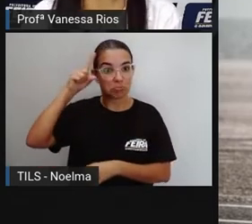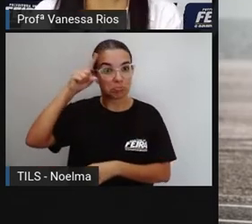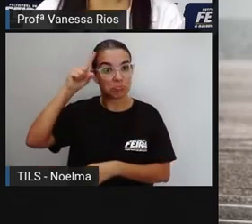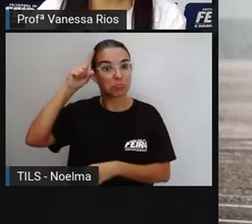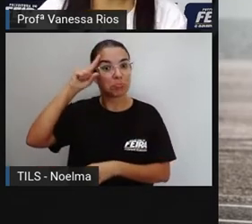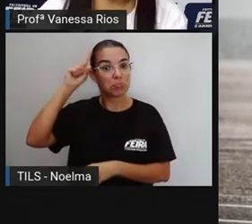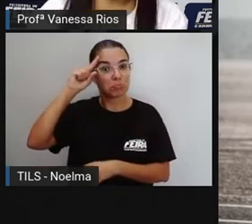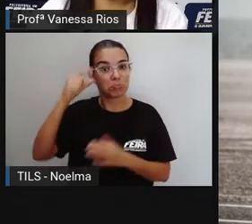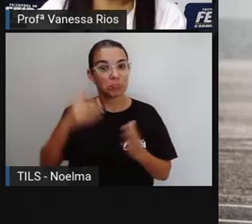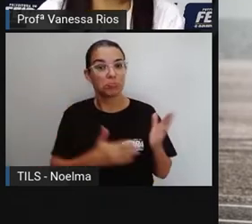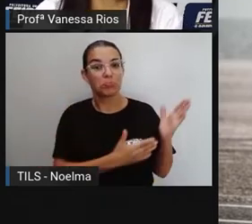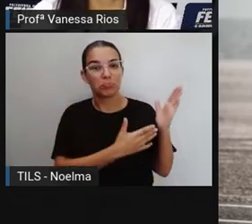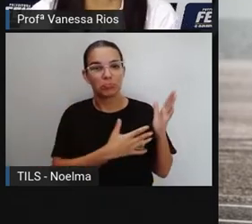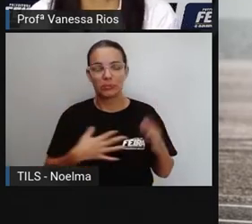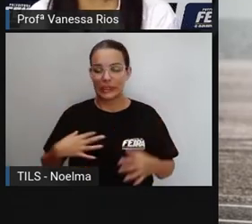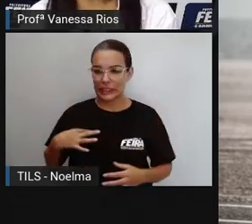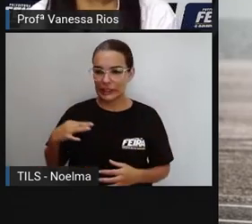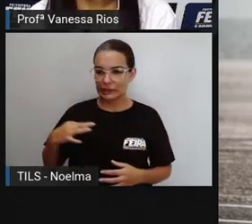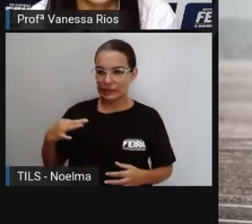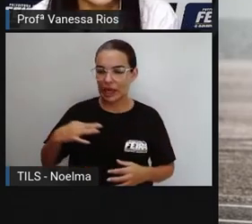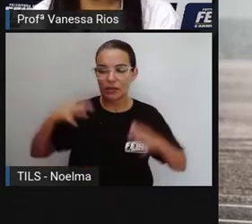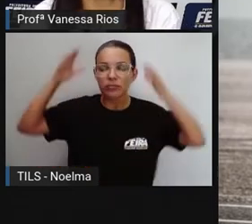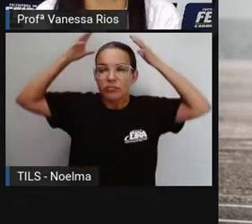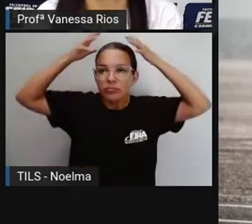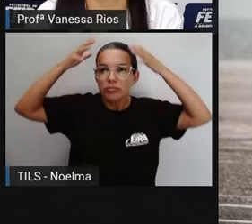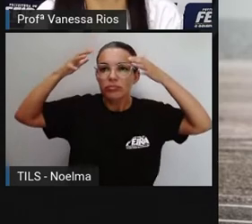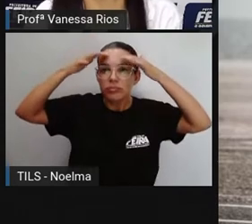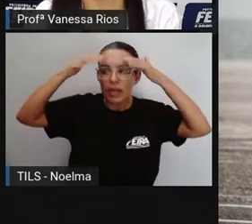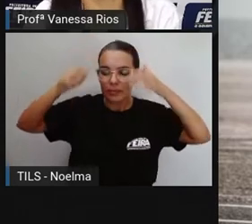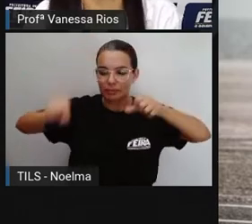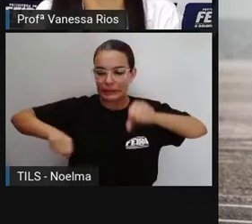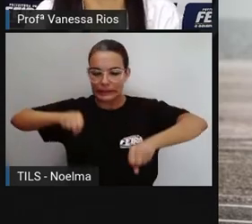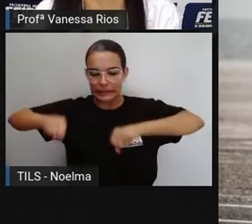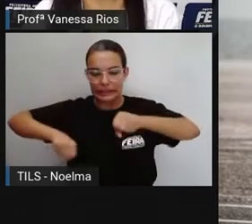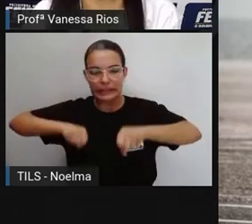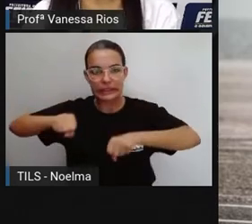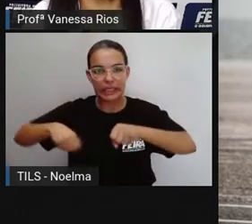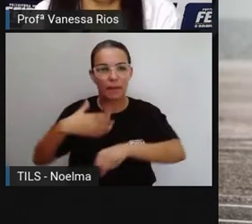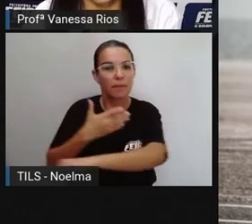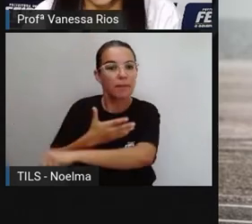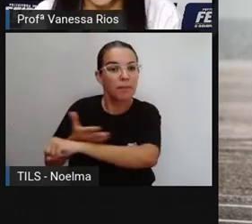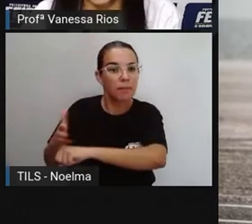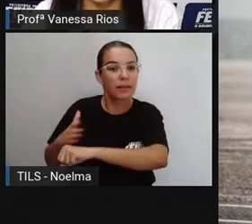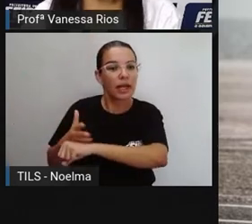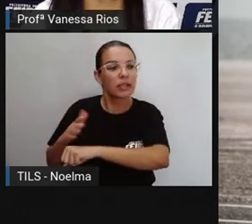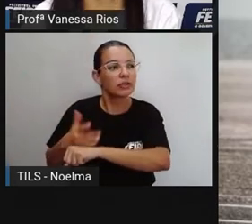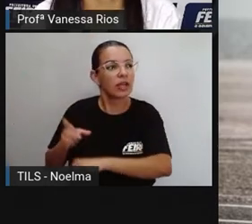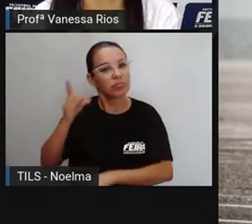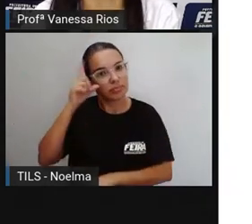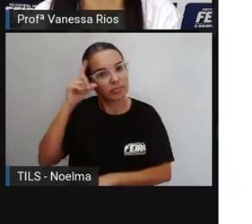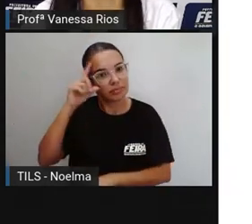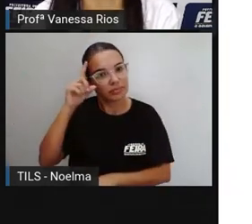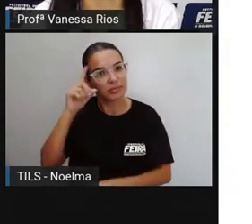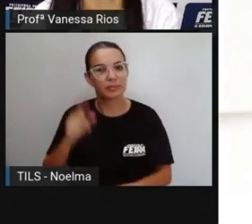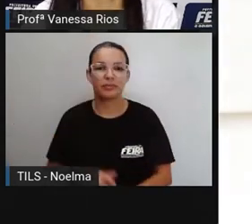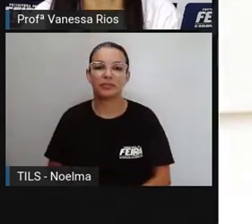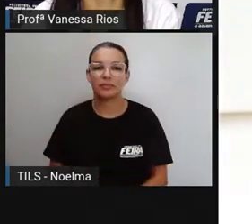Então, investindo aí em roupas, em bicicletas, né, e fazendo dessa prática algo aí constante.